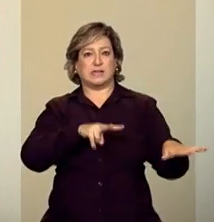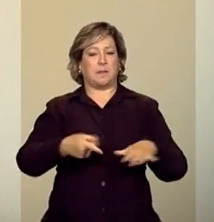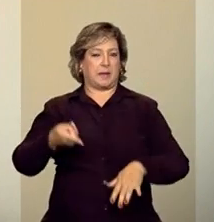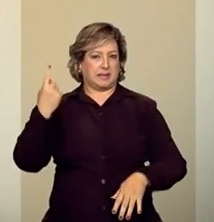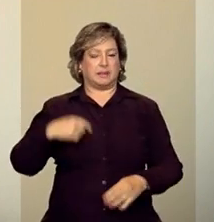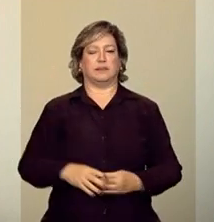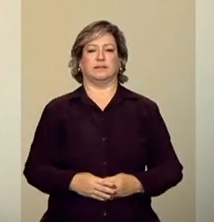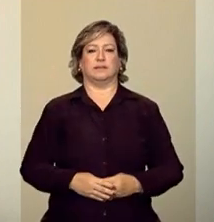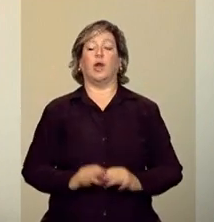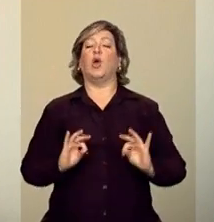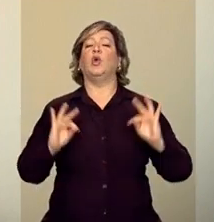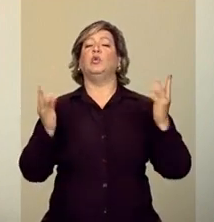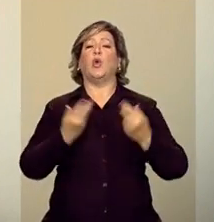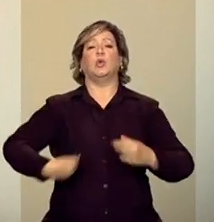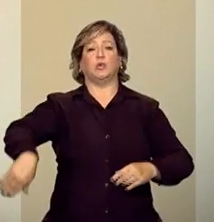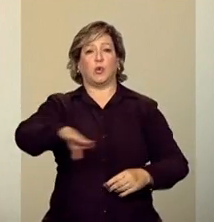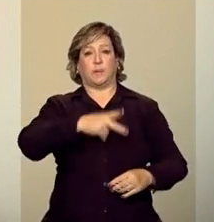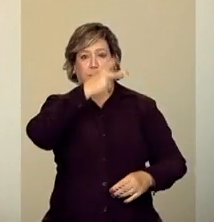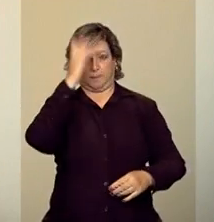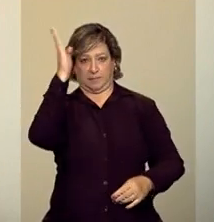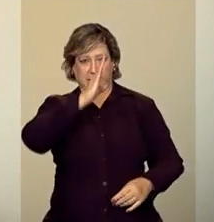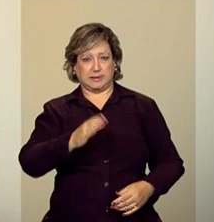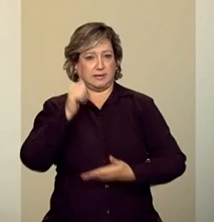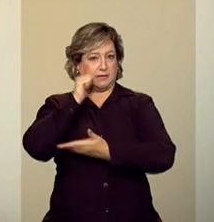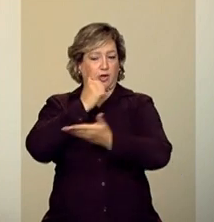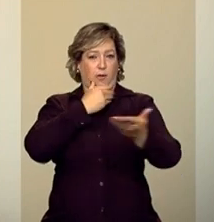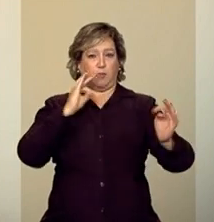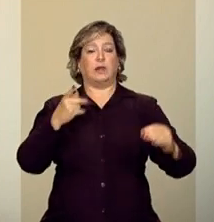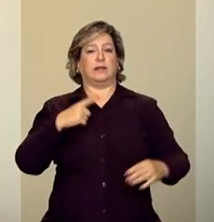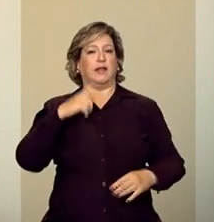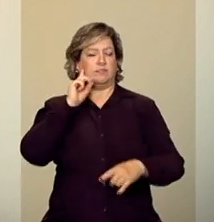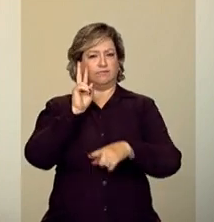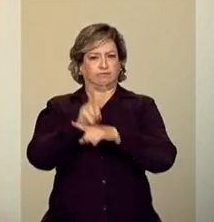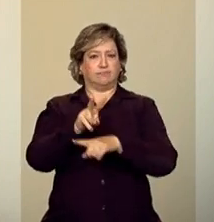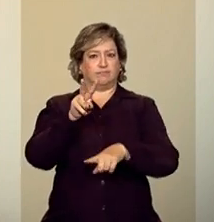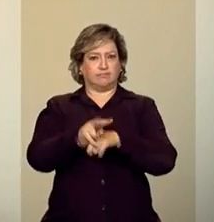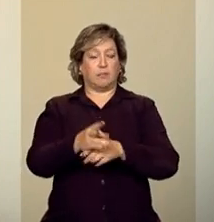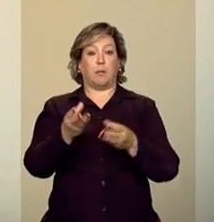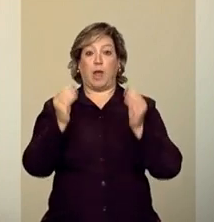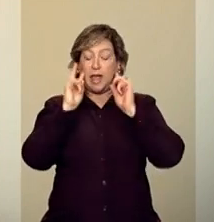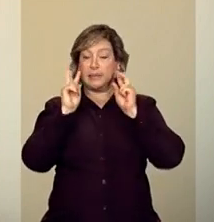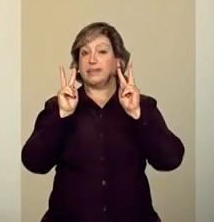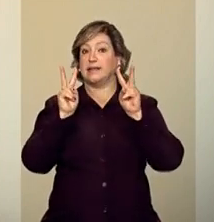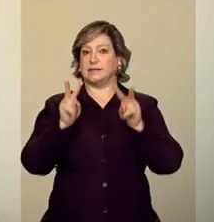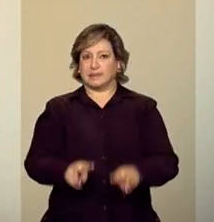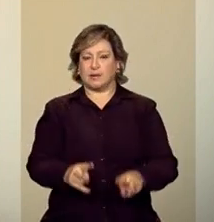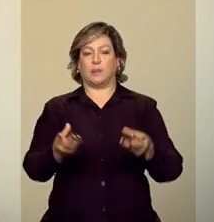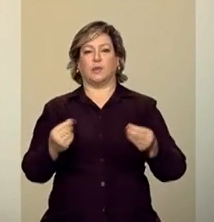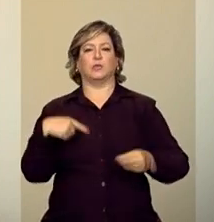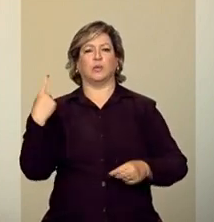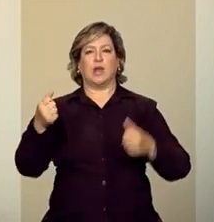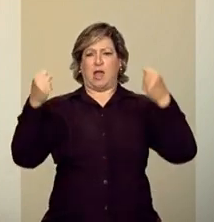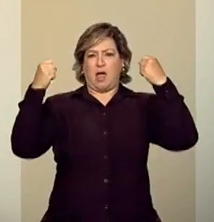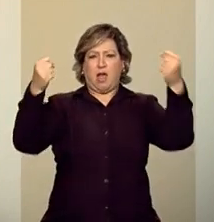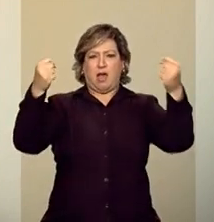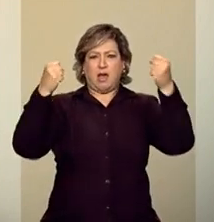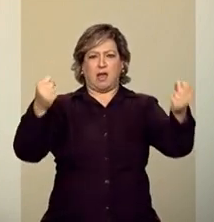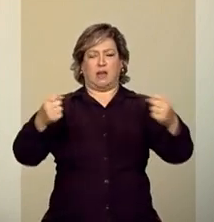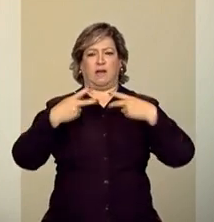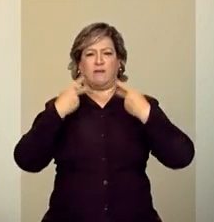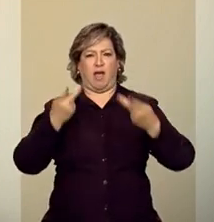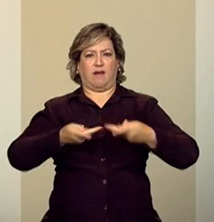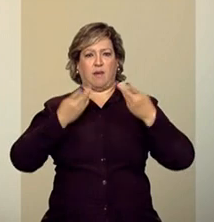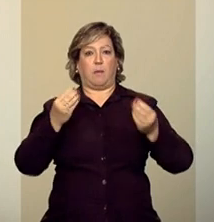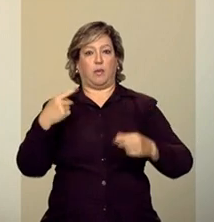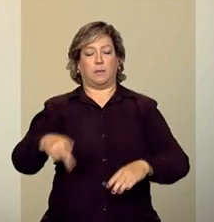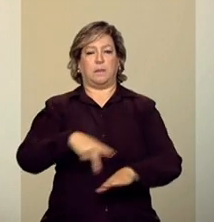Todos nós, brasileiras e brasileiros, estamos acompanhando com muita atenção as manifestações que ocorrem